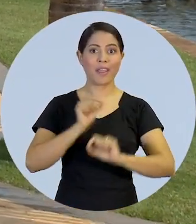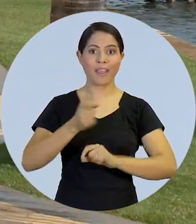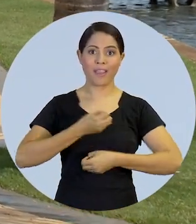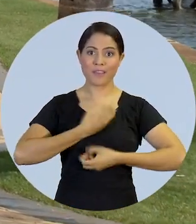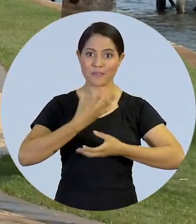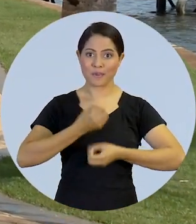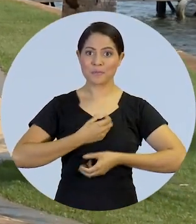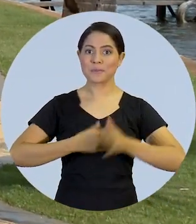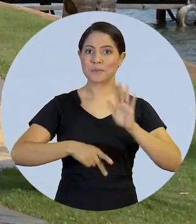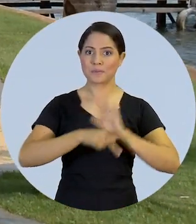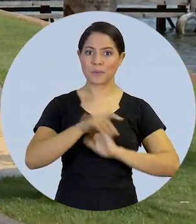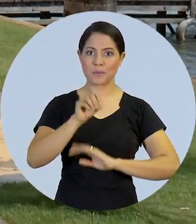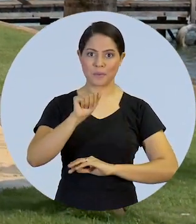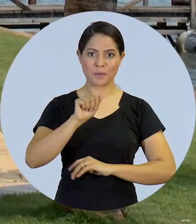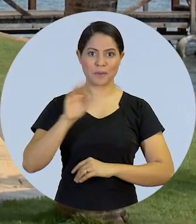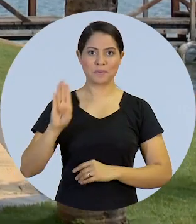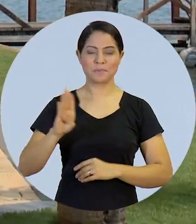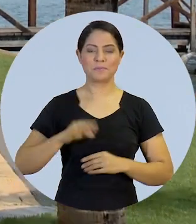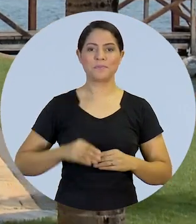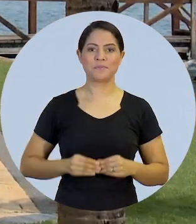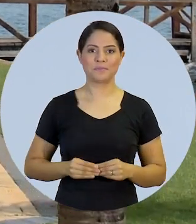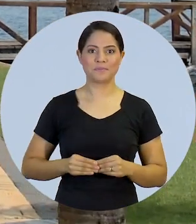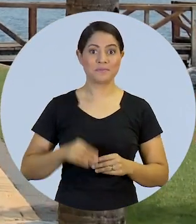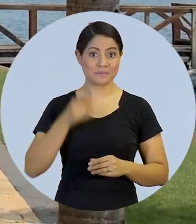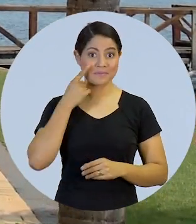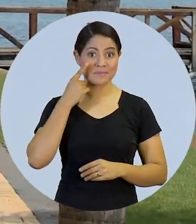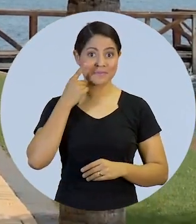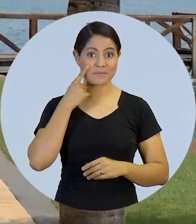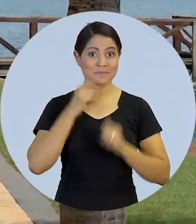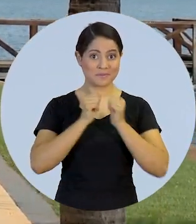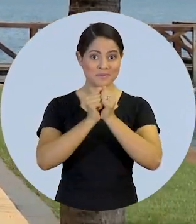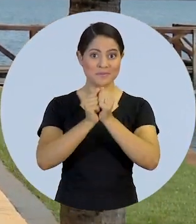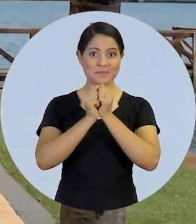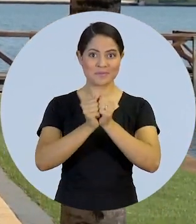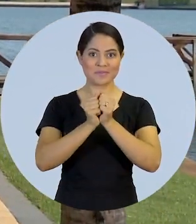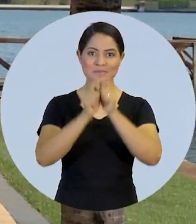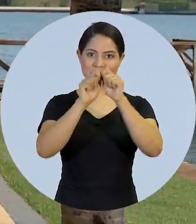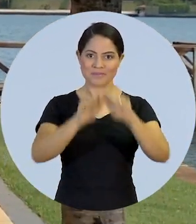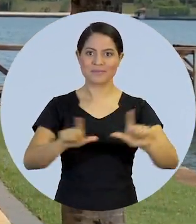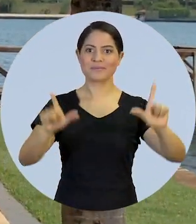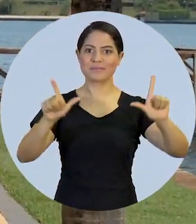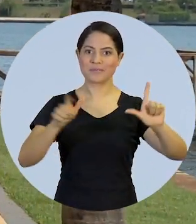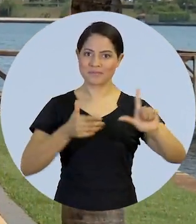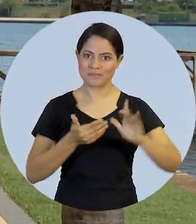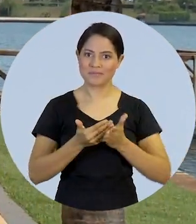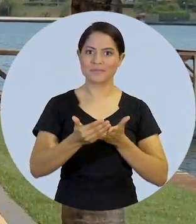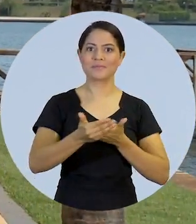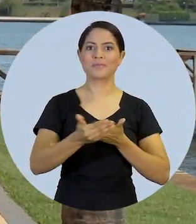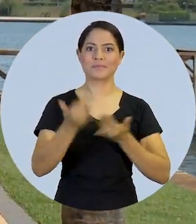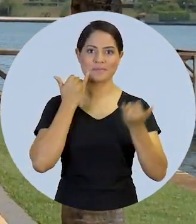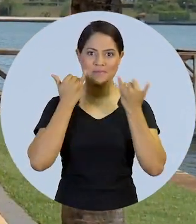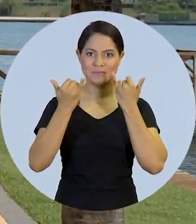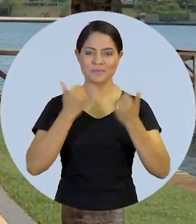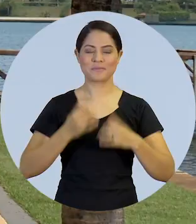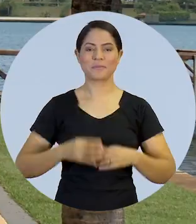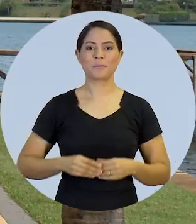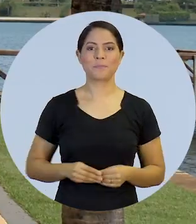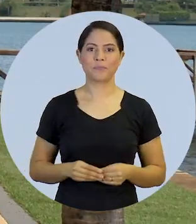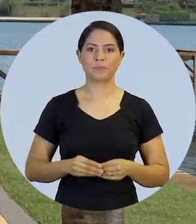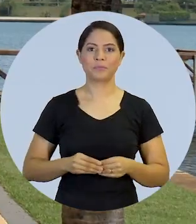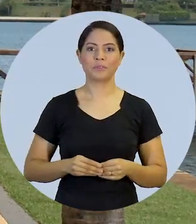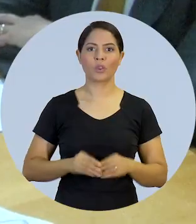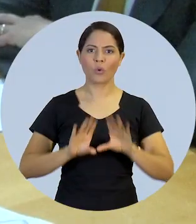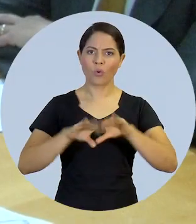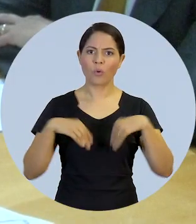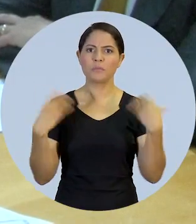você confere as principais notícias da Ordem dos Advogados do Brasil. Fica com a gente, o programa já está no ar e com muita